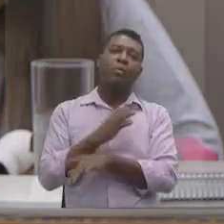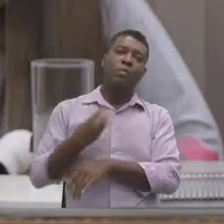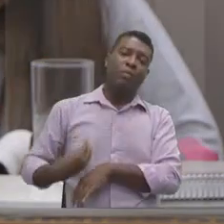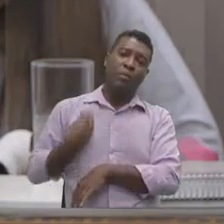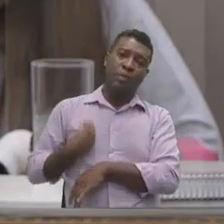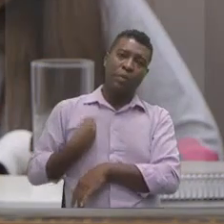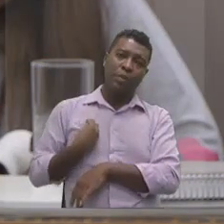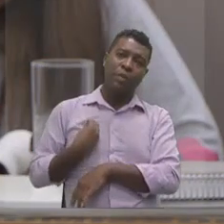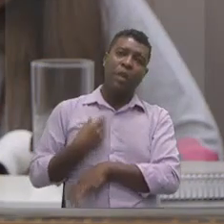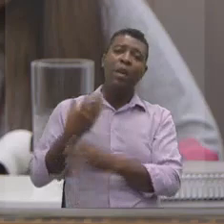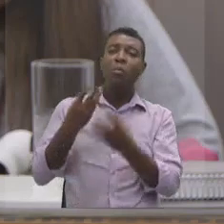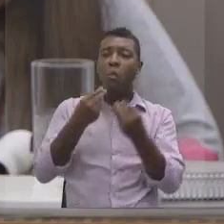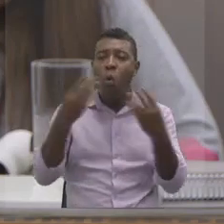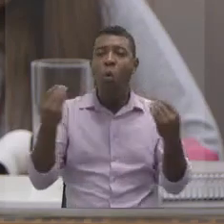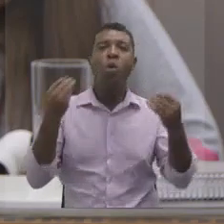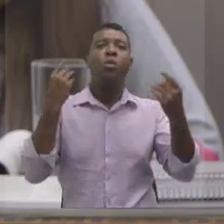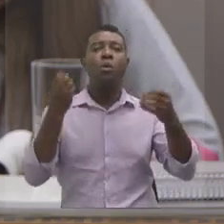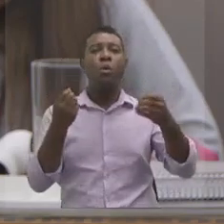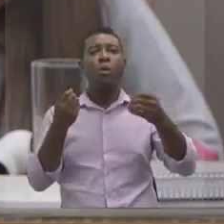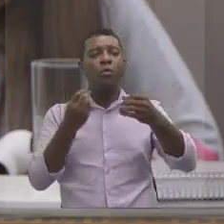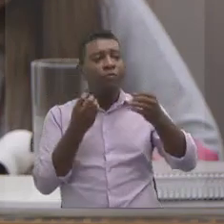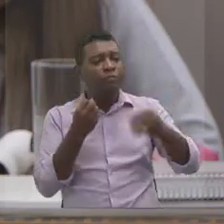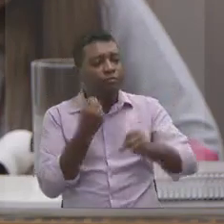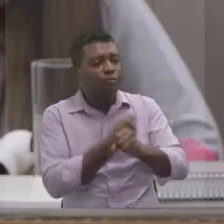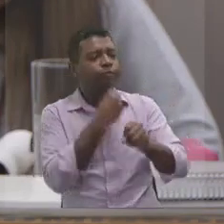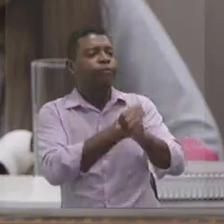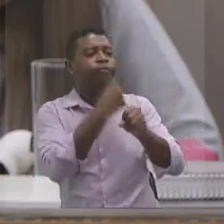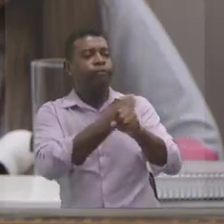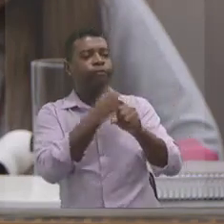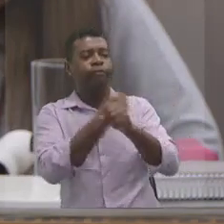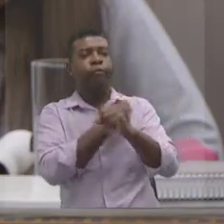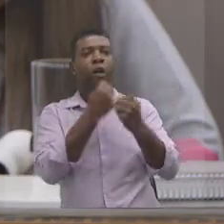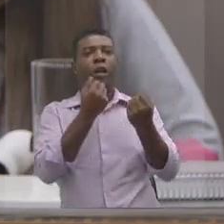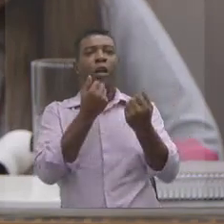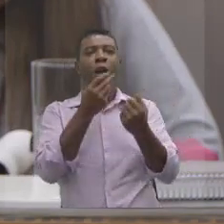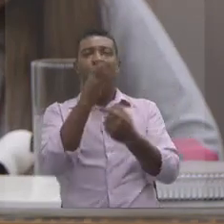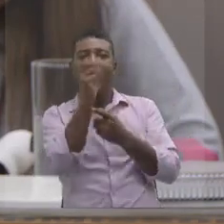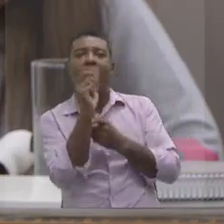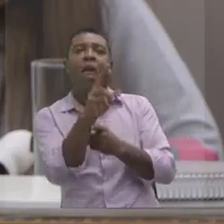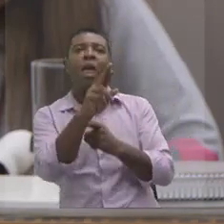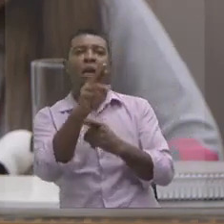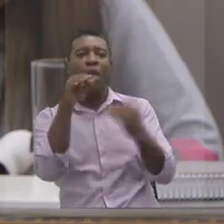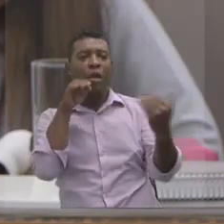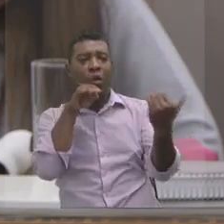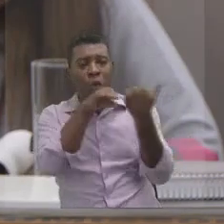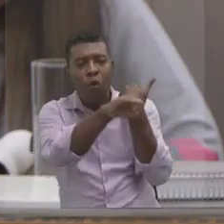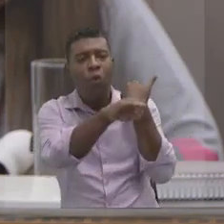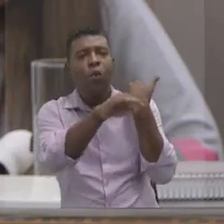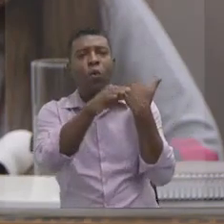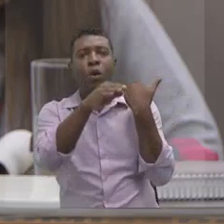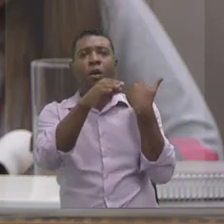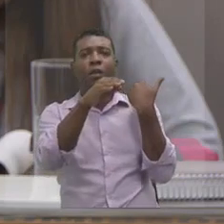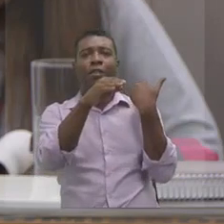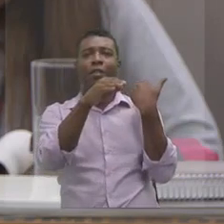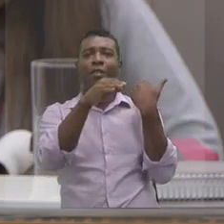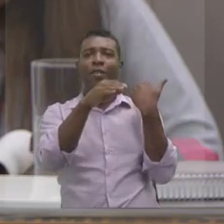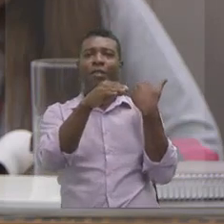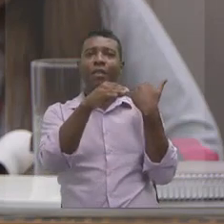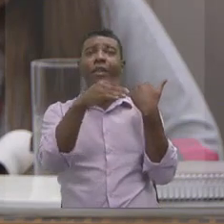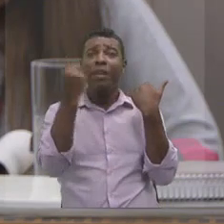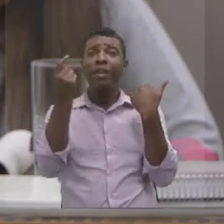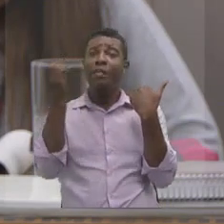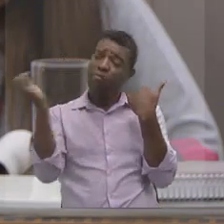rodoviários aqui sendo conduzidos né pelo nosso Dr e que vão trazer aí né melhorias para a população